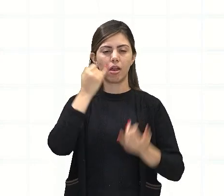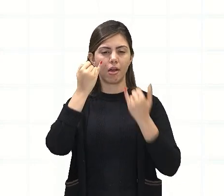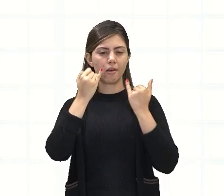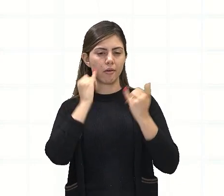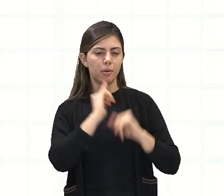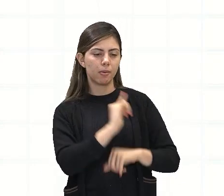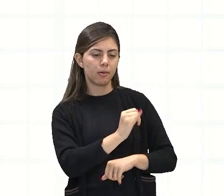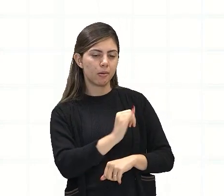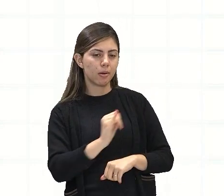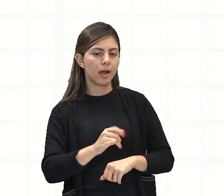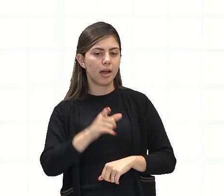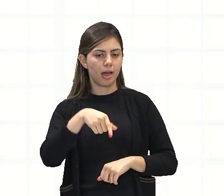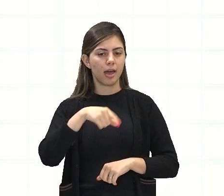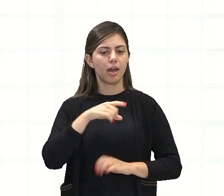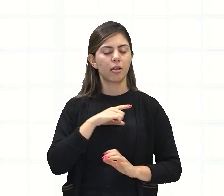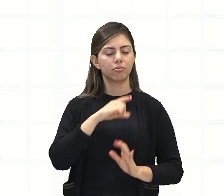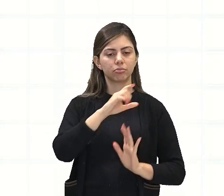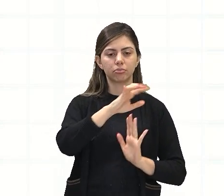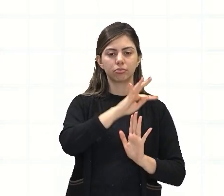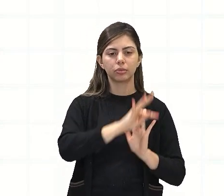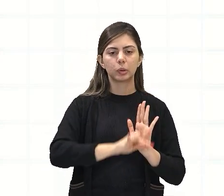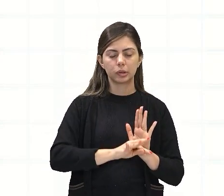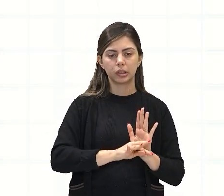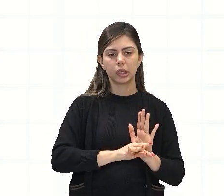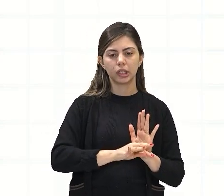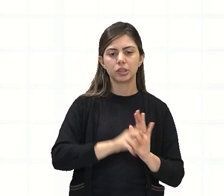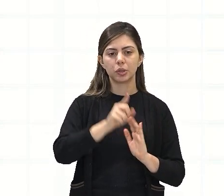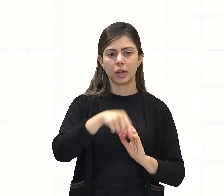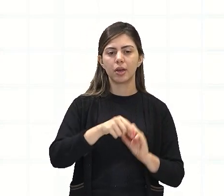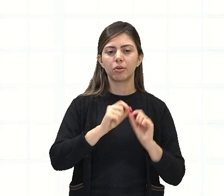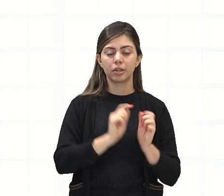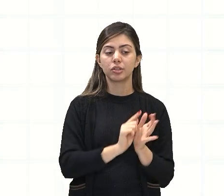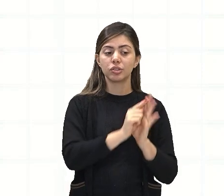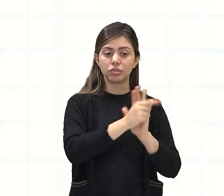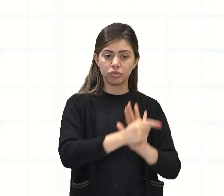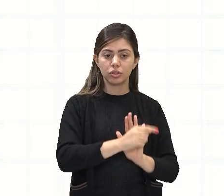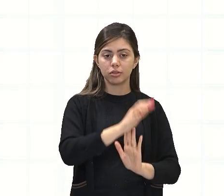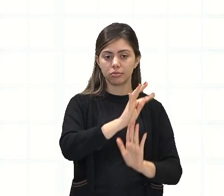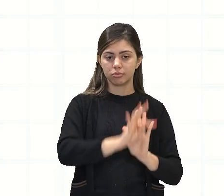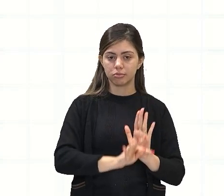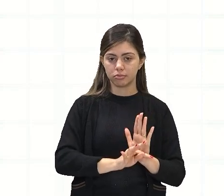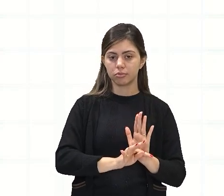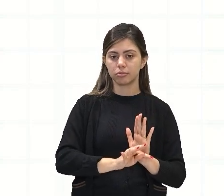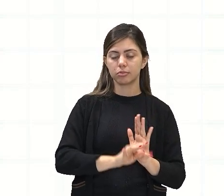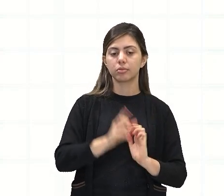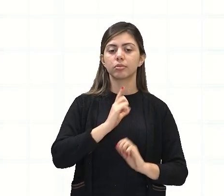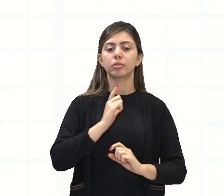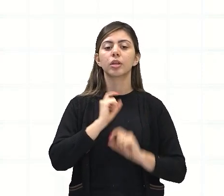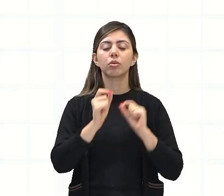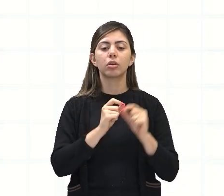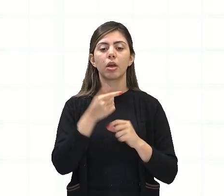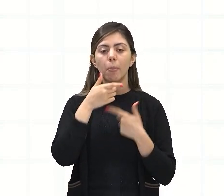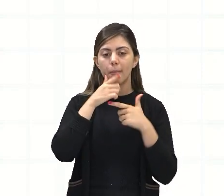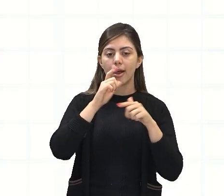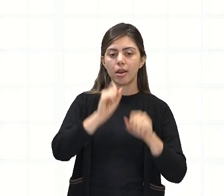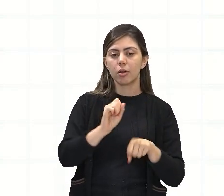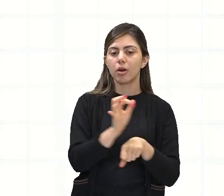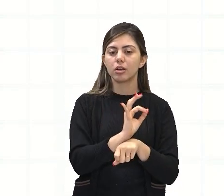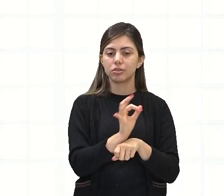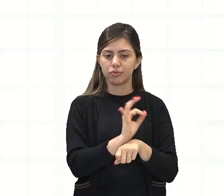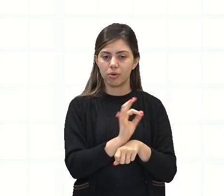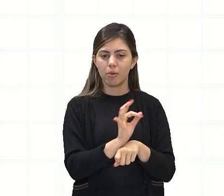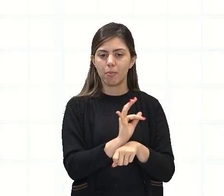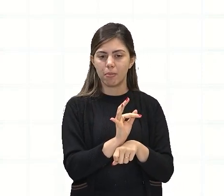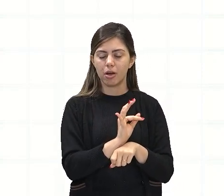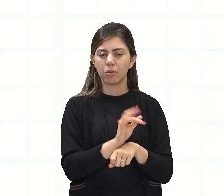texto jornalístico a notícia, lembrando que é gênero textual, é que ela possui uma linguagem formal. O que é